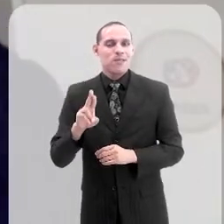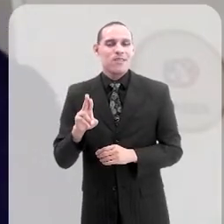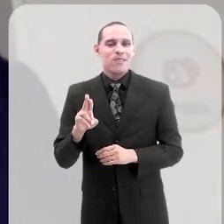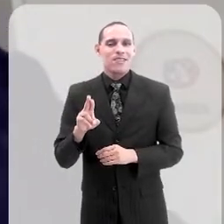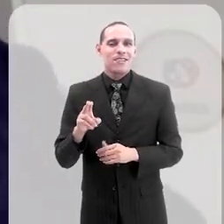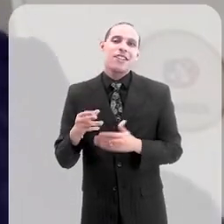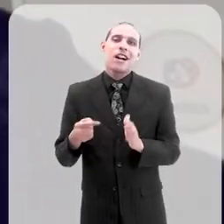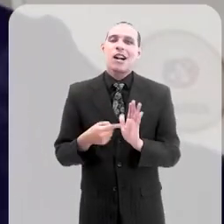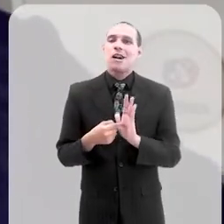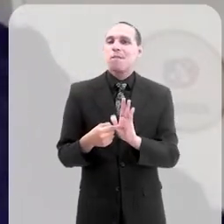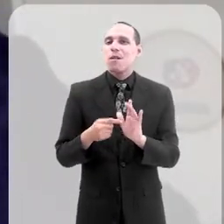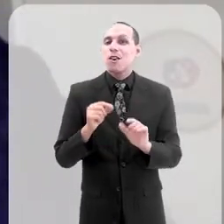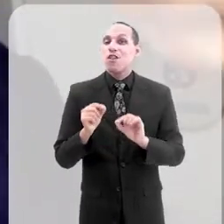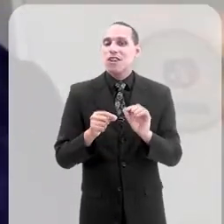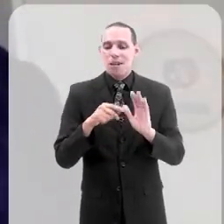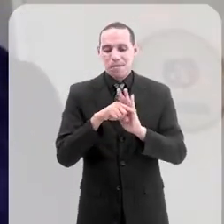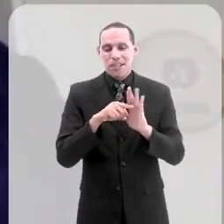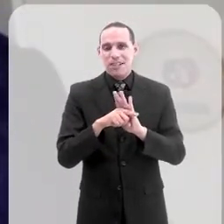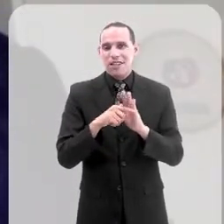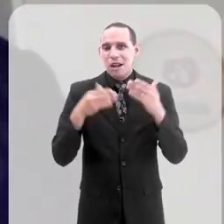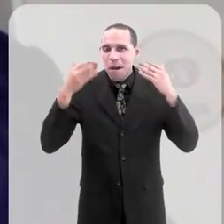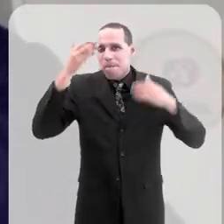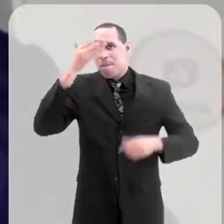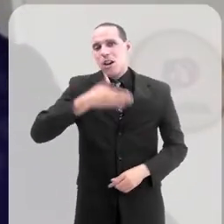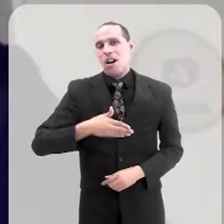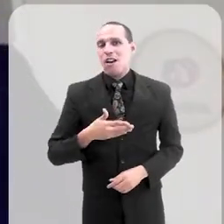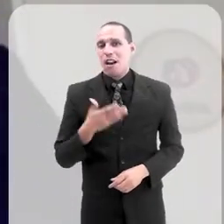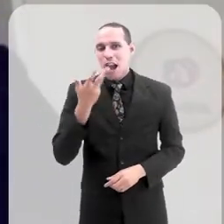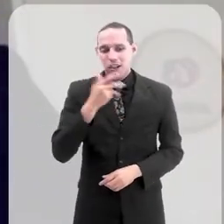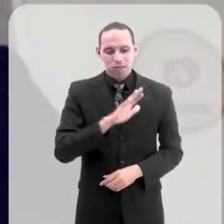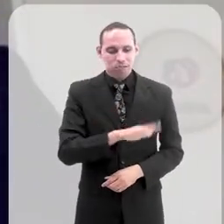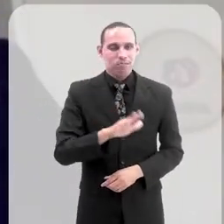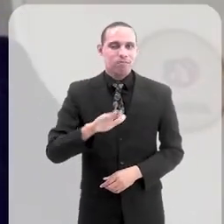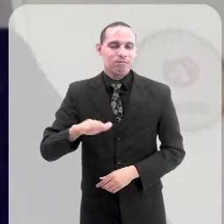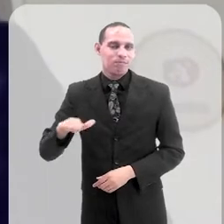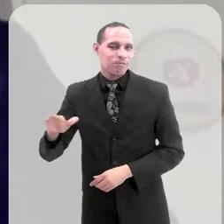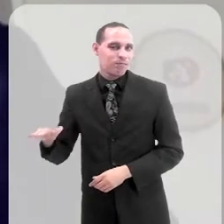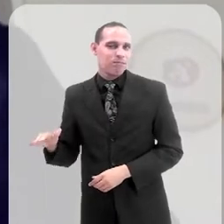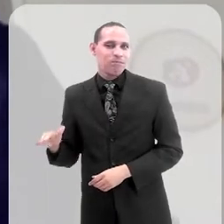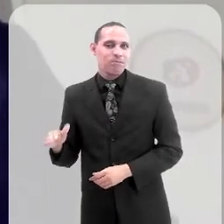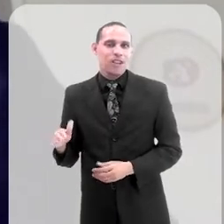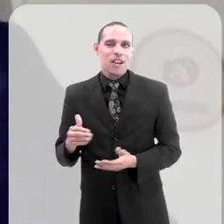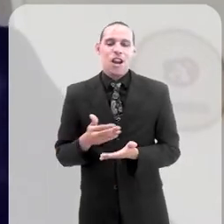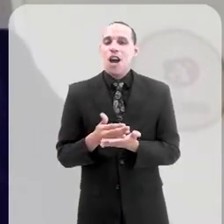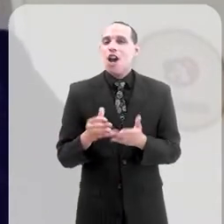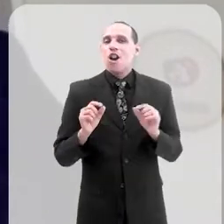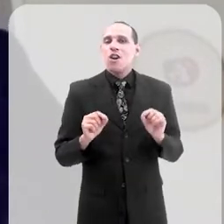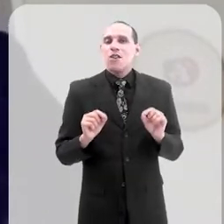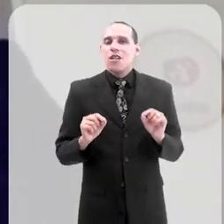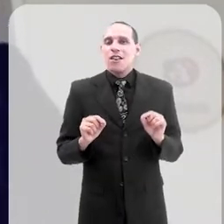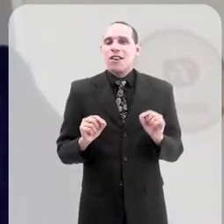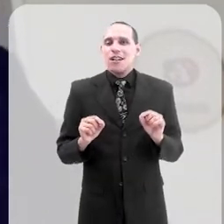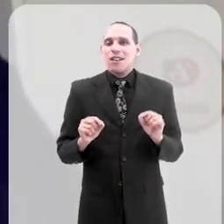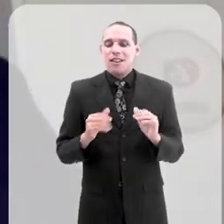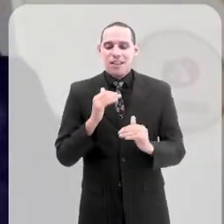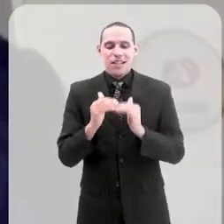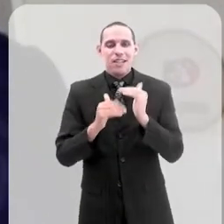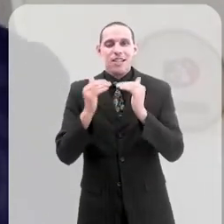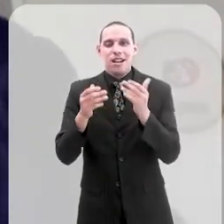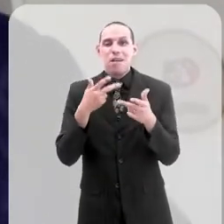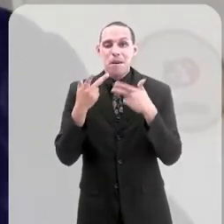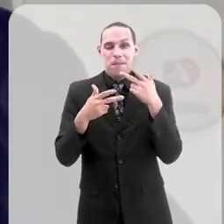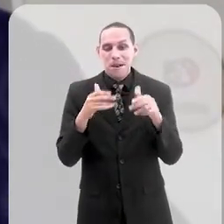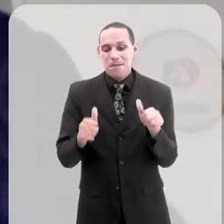vem demonstrando? As pesquisas mostram que essas crianças começam a organizar ou a desenvolver uma fala